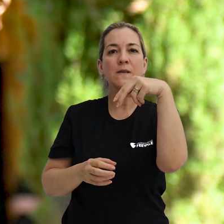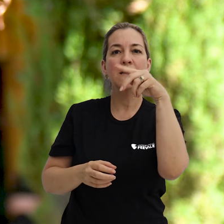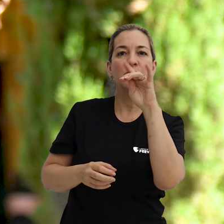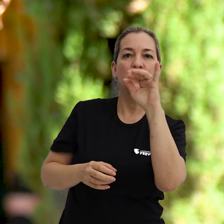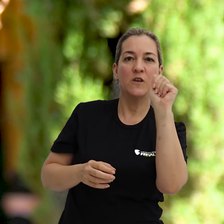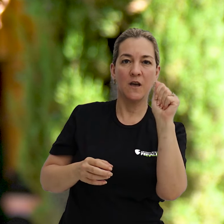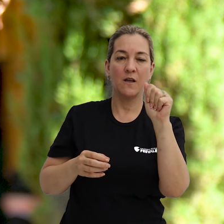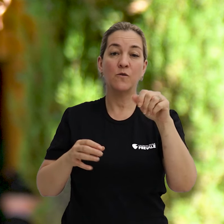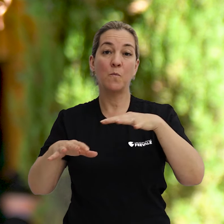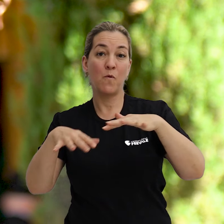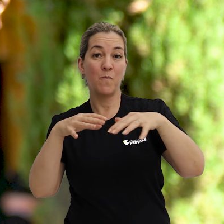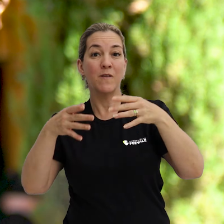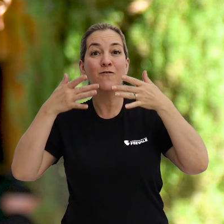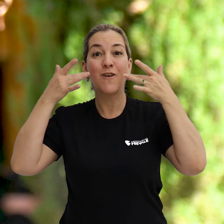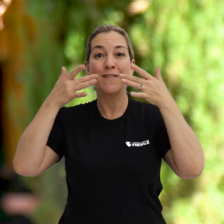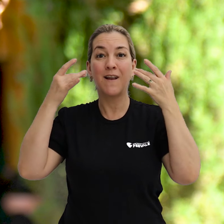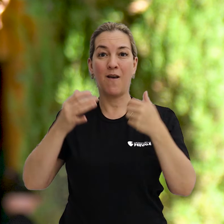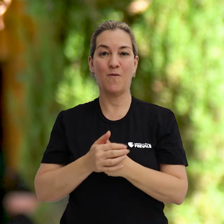Movimento Teatral.